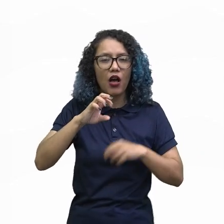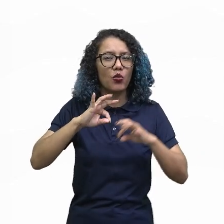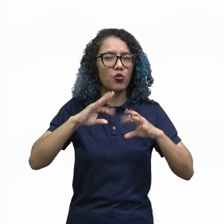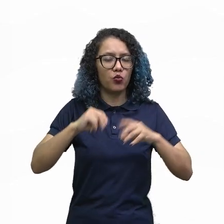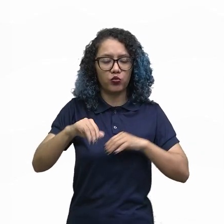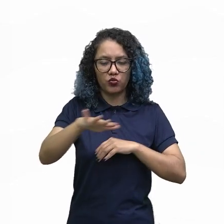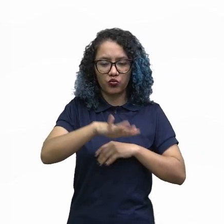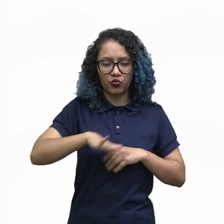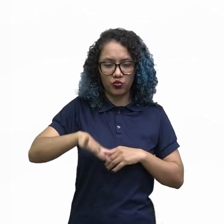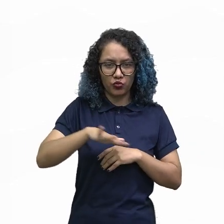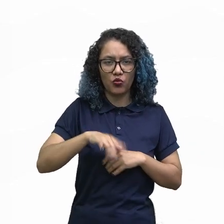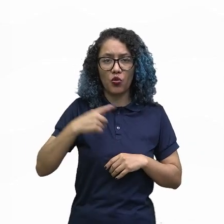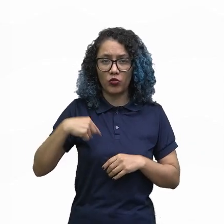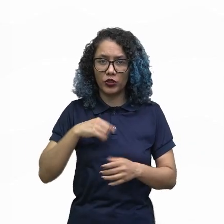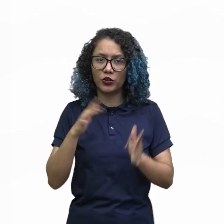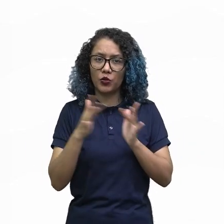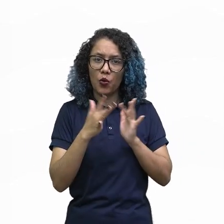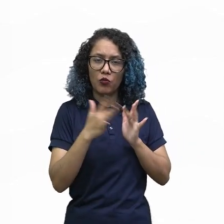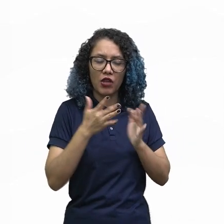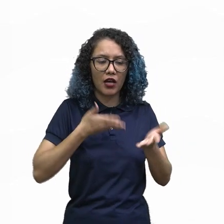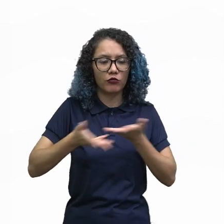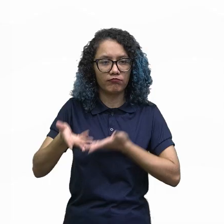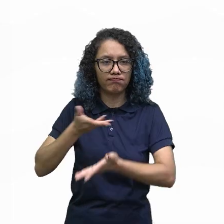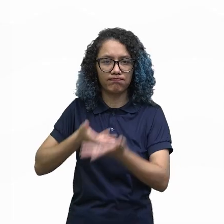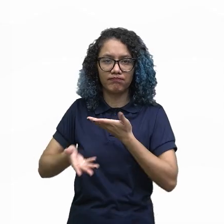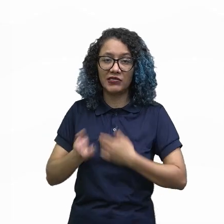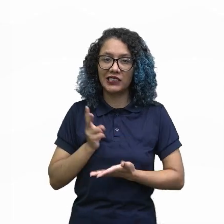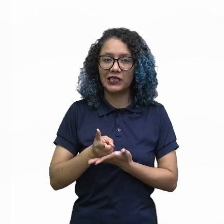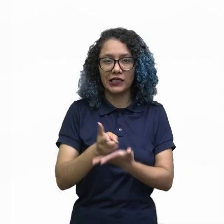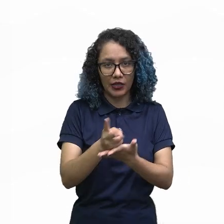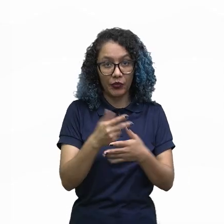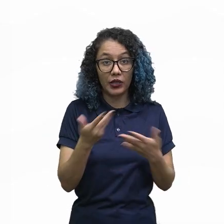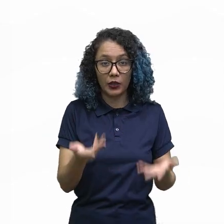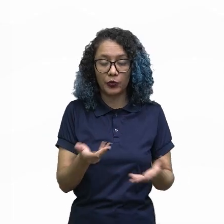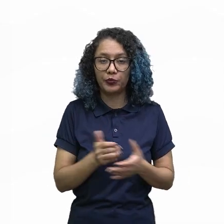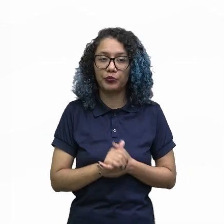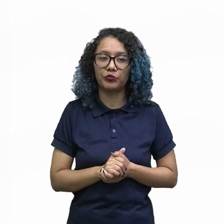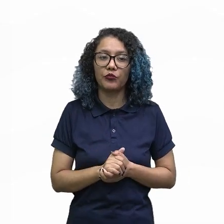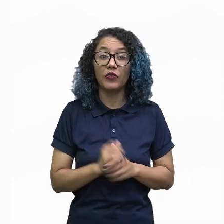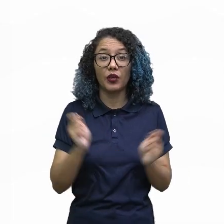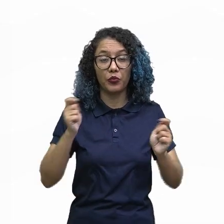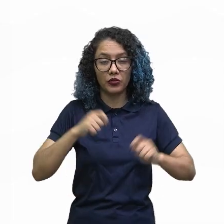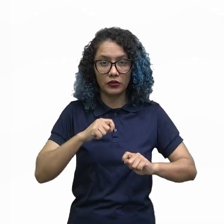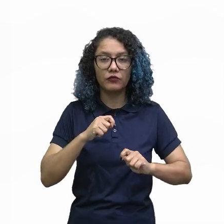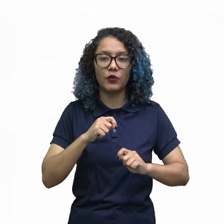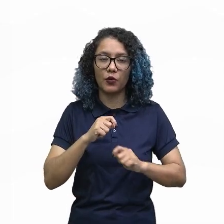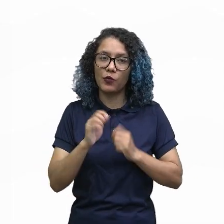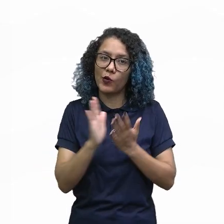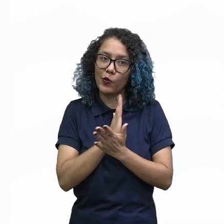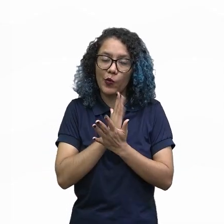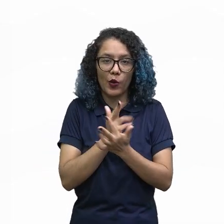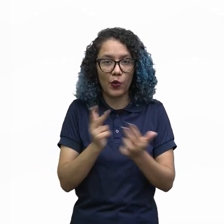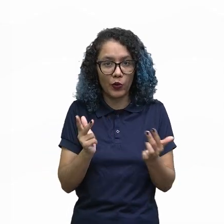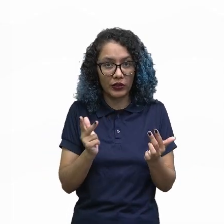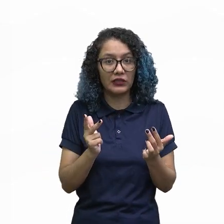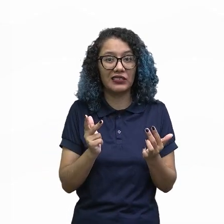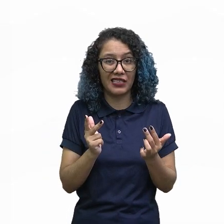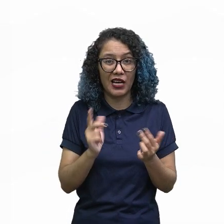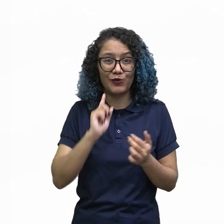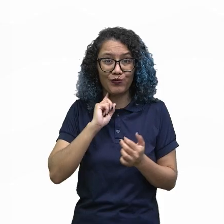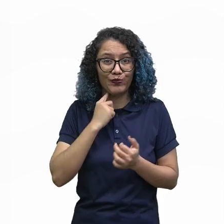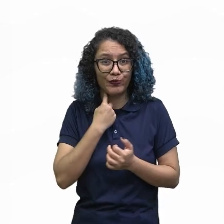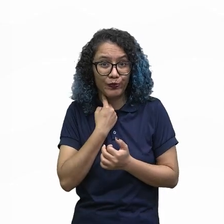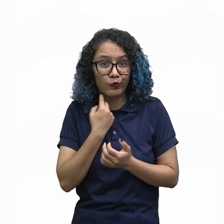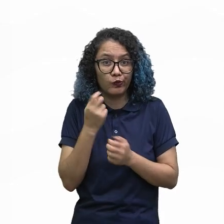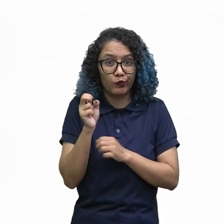nosso redor, nós estamos interagindo o tempo todo. E aí pode acontecer de algo ali que esteja